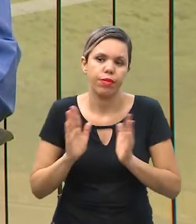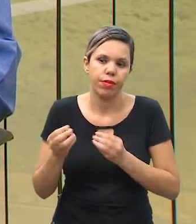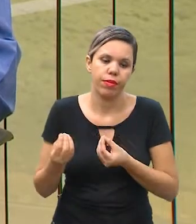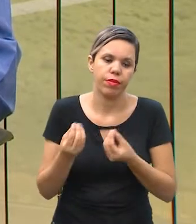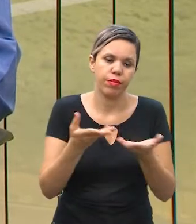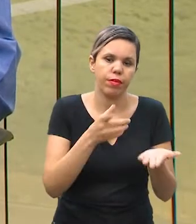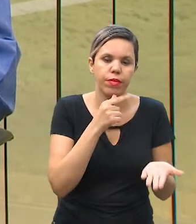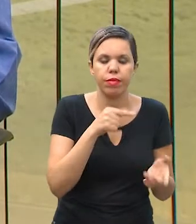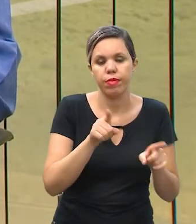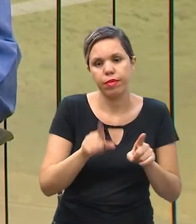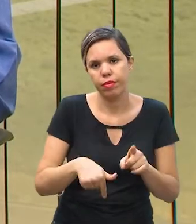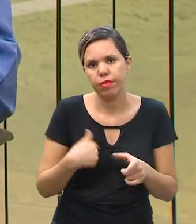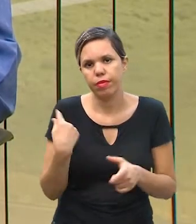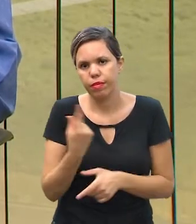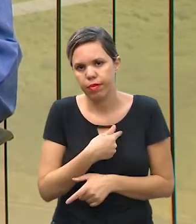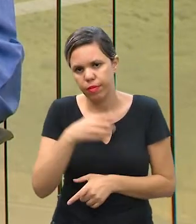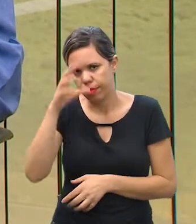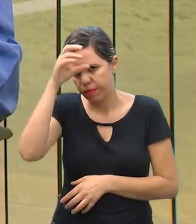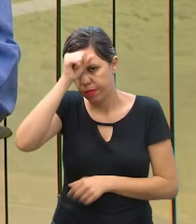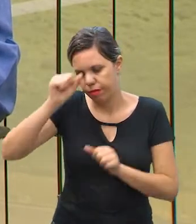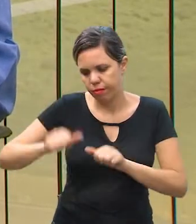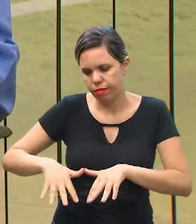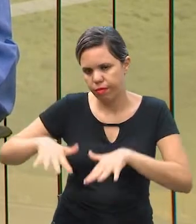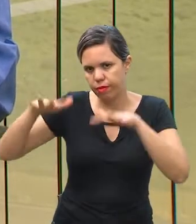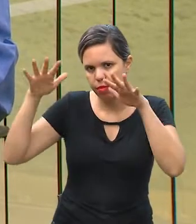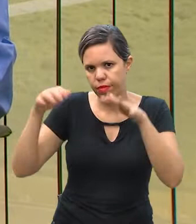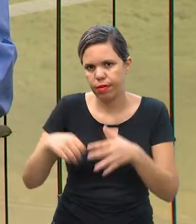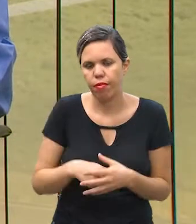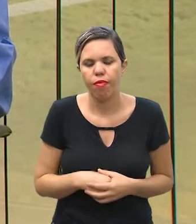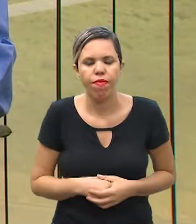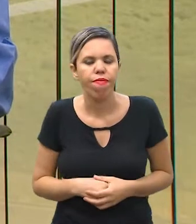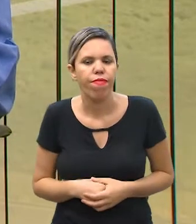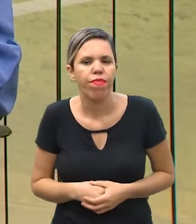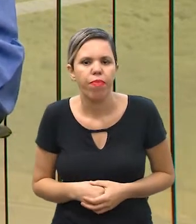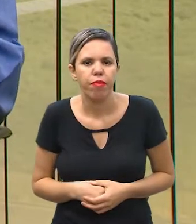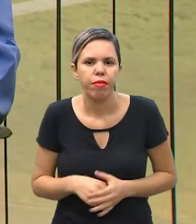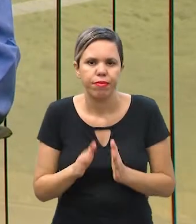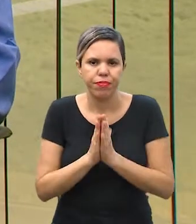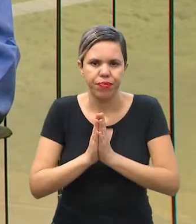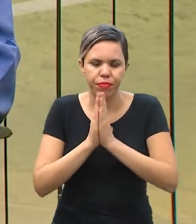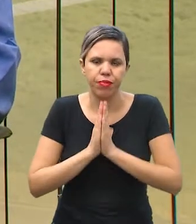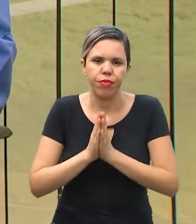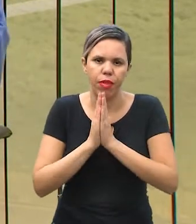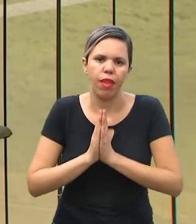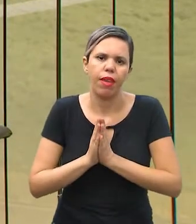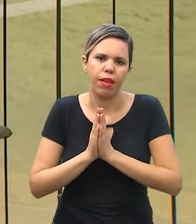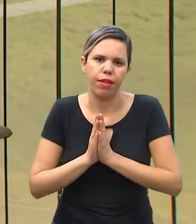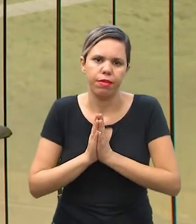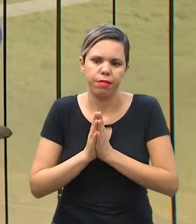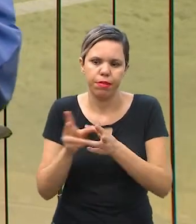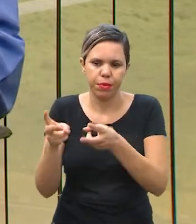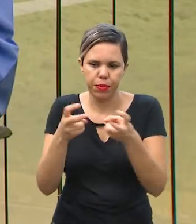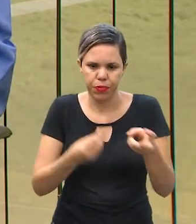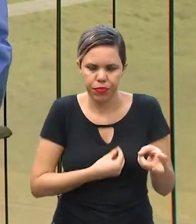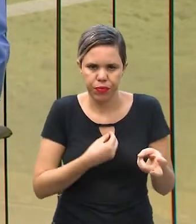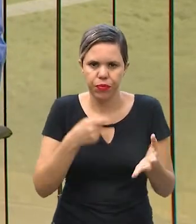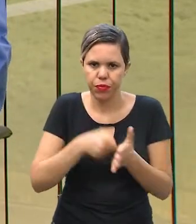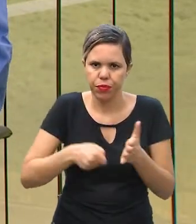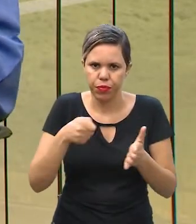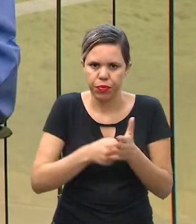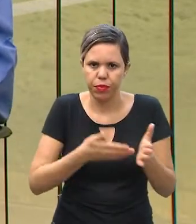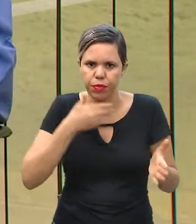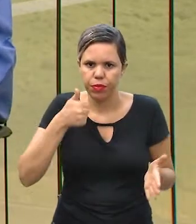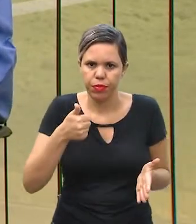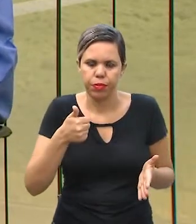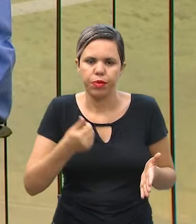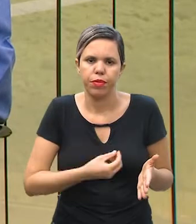carro-pipa, enfim. Isso eu aprendi desde pequenininho, que rezar e ao mesmo tempo olhar a vida e lutar